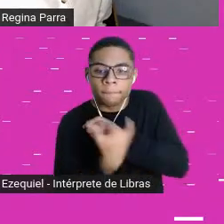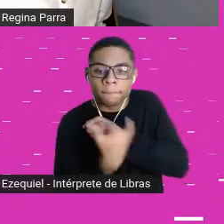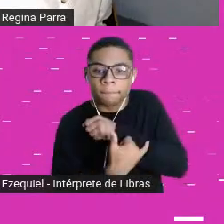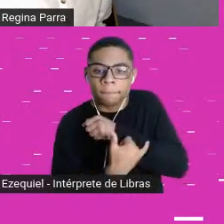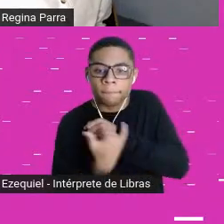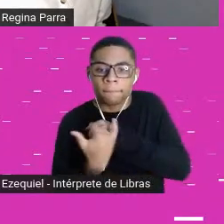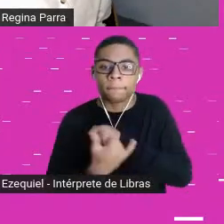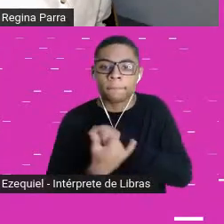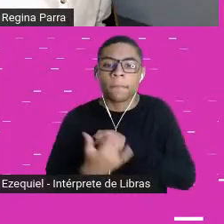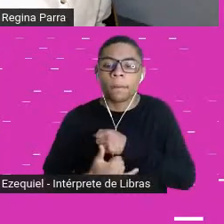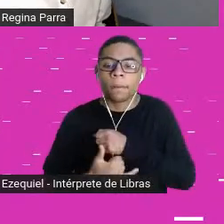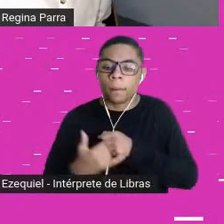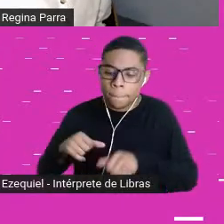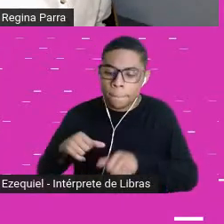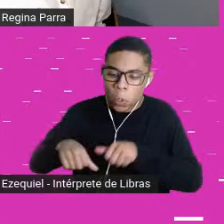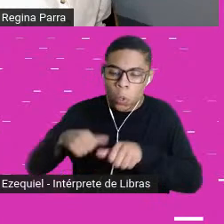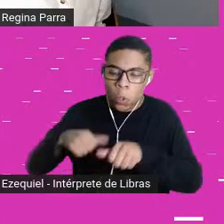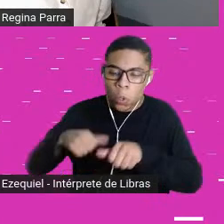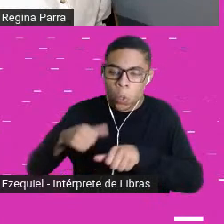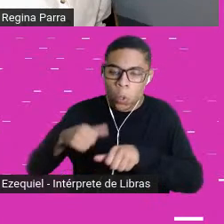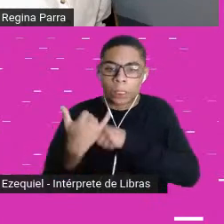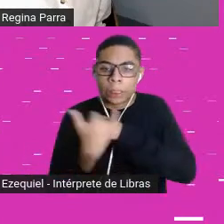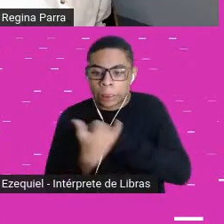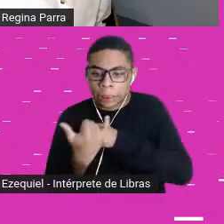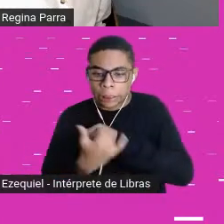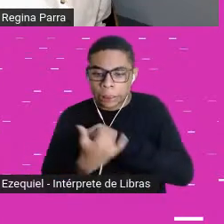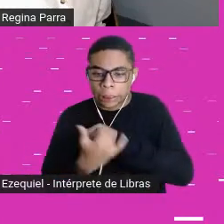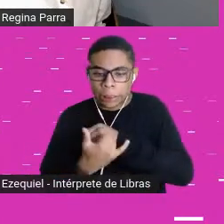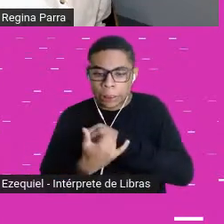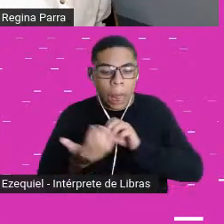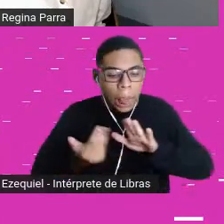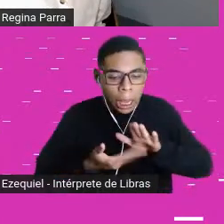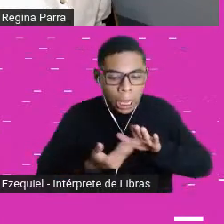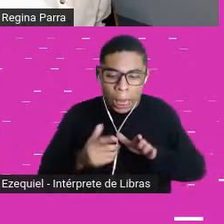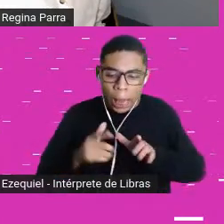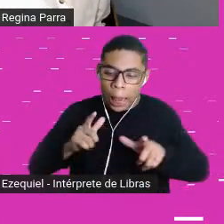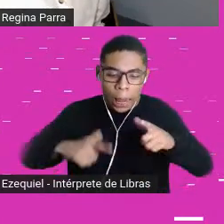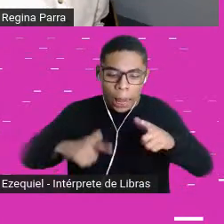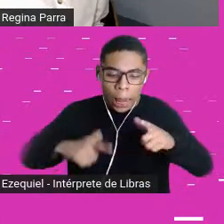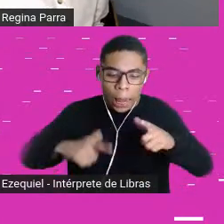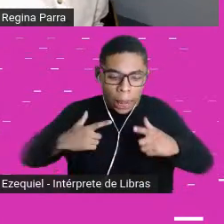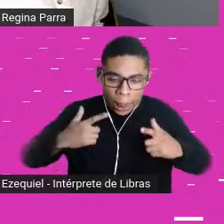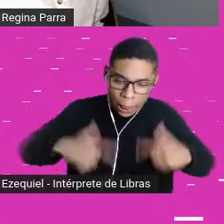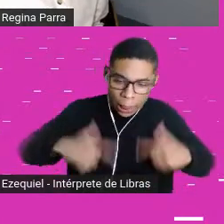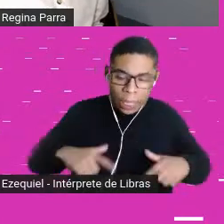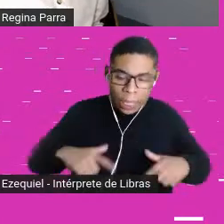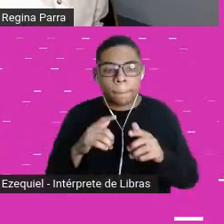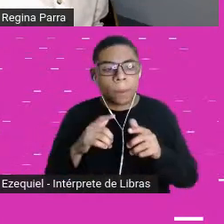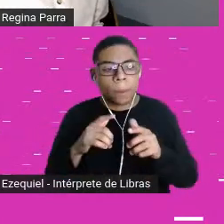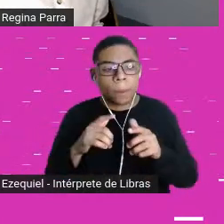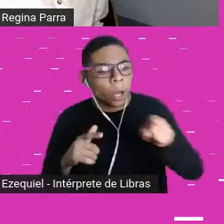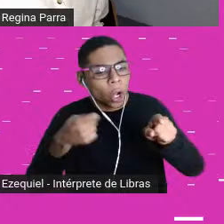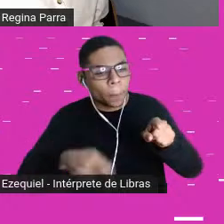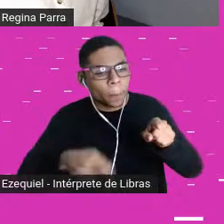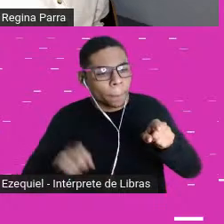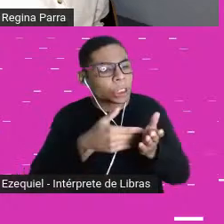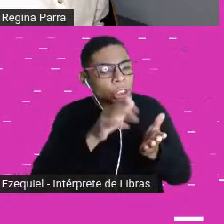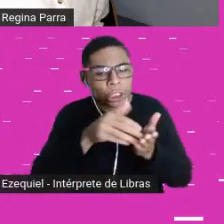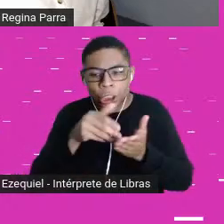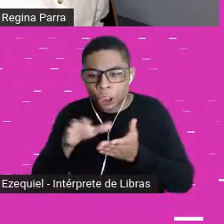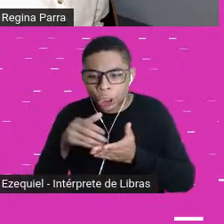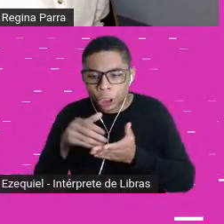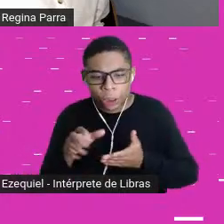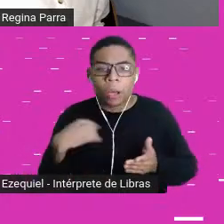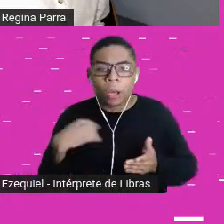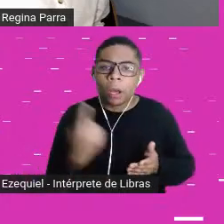lapidando, limpando, descartando algumas coisas, fazendo novas escolhas,